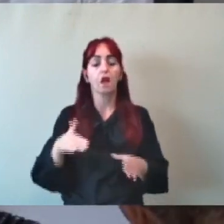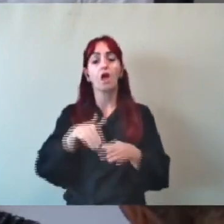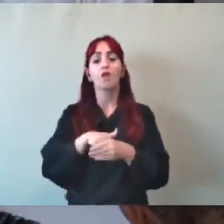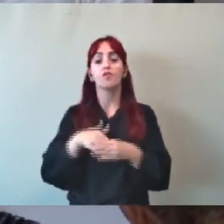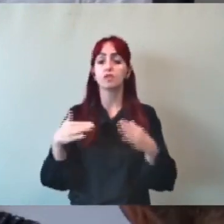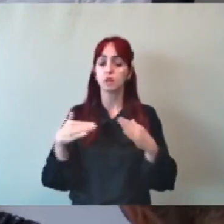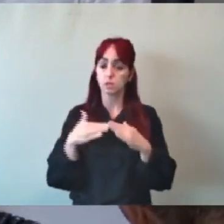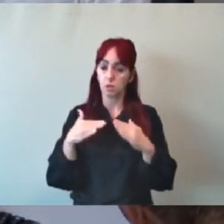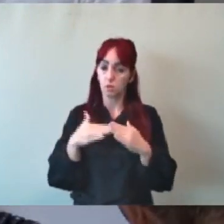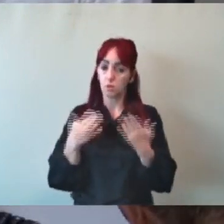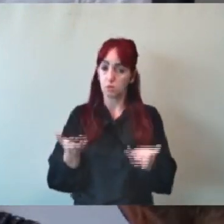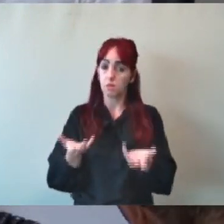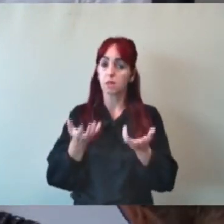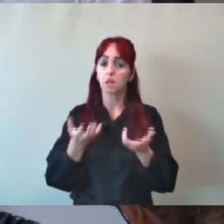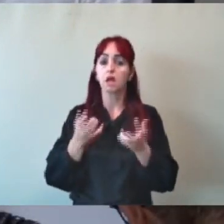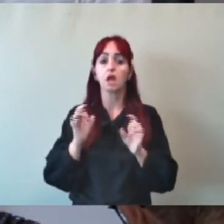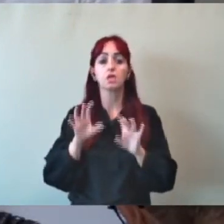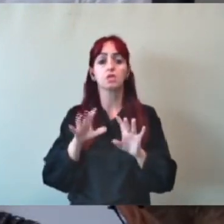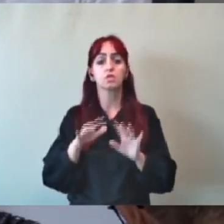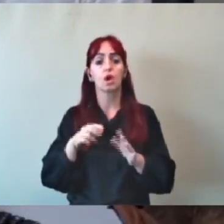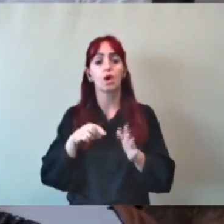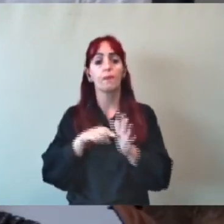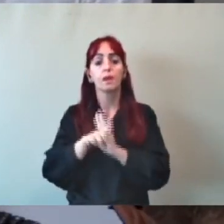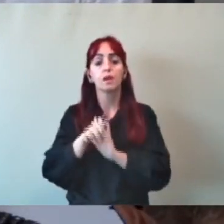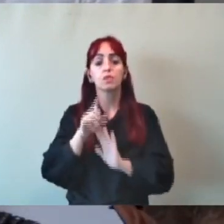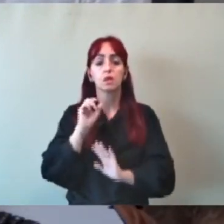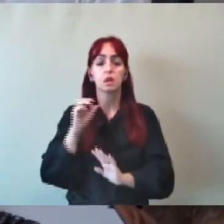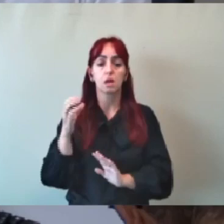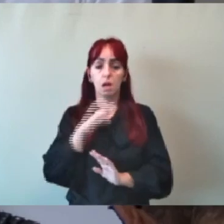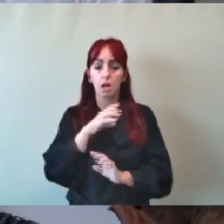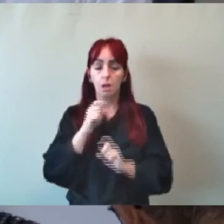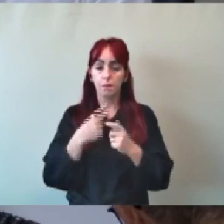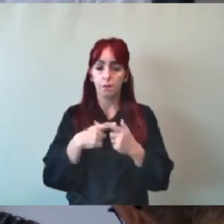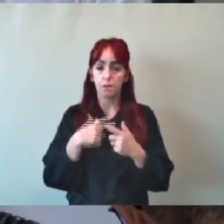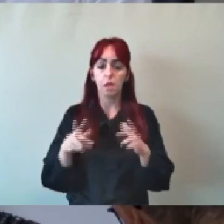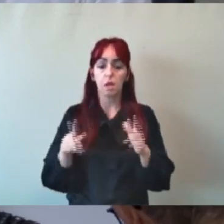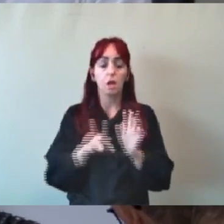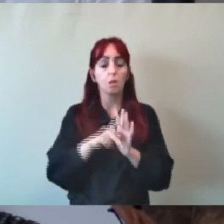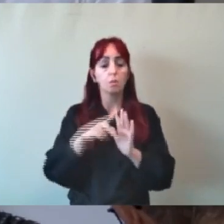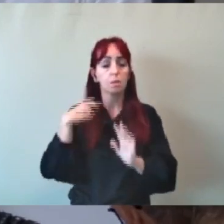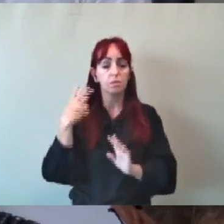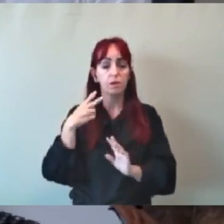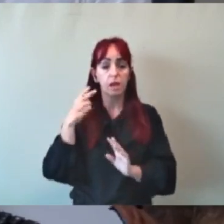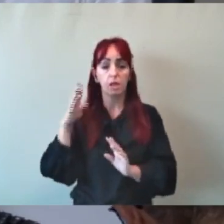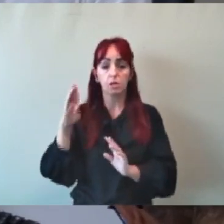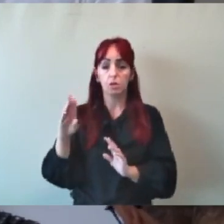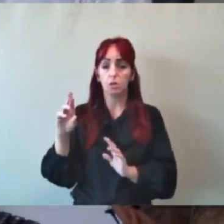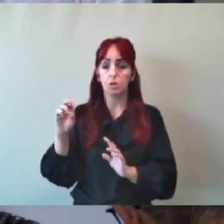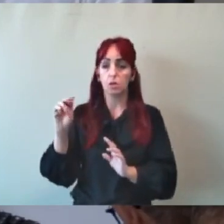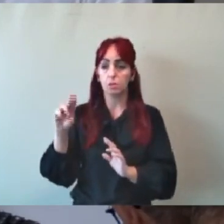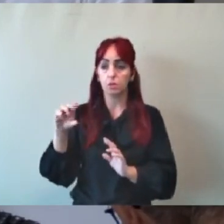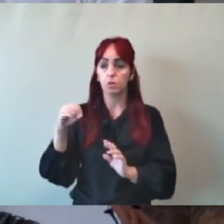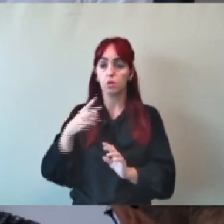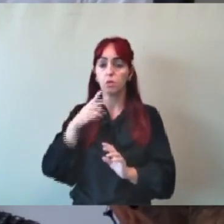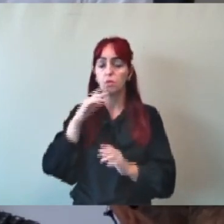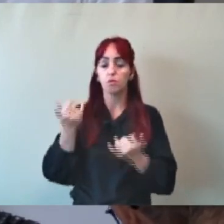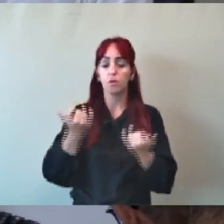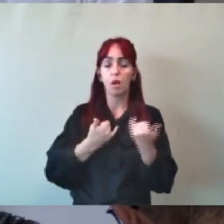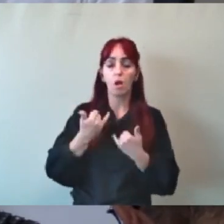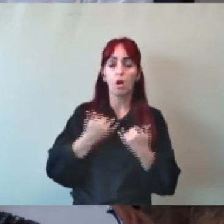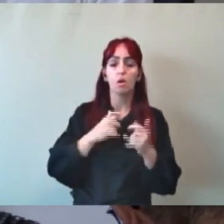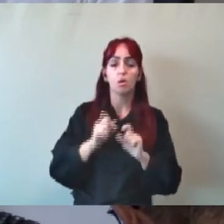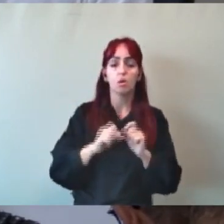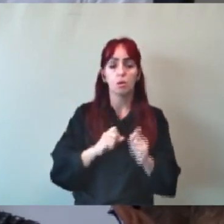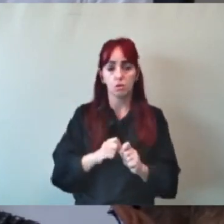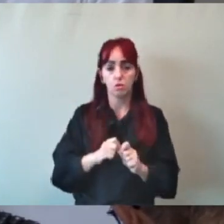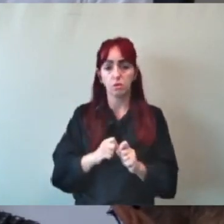fazer uma manifestação rápida, porque o próprio vereador Bruno Pedralva nos criticou veementemente todas as vezes por causa disso. Boa. Acho que ele deveria